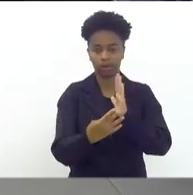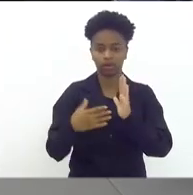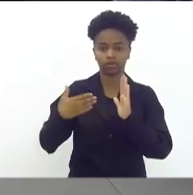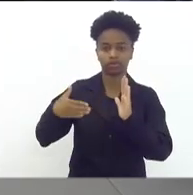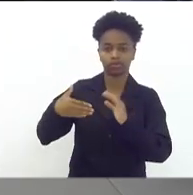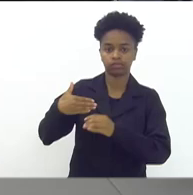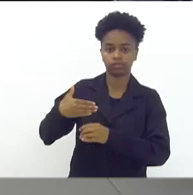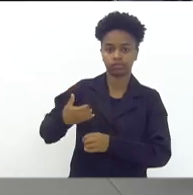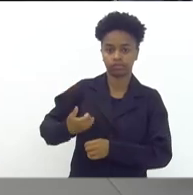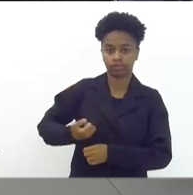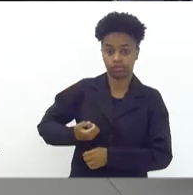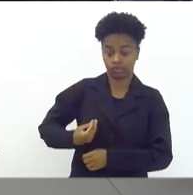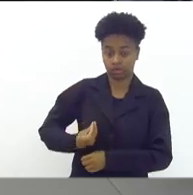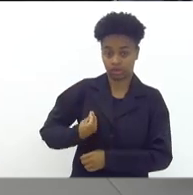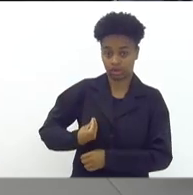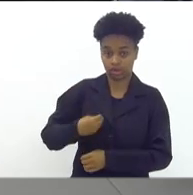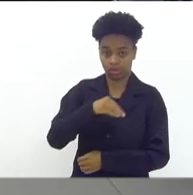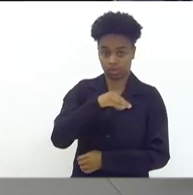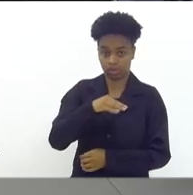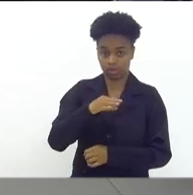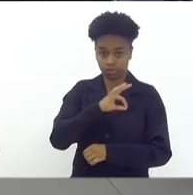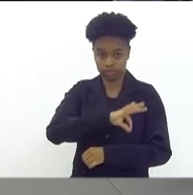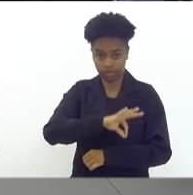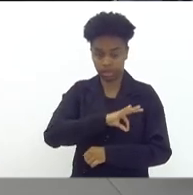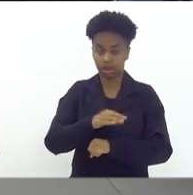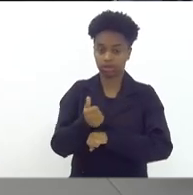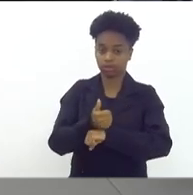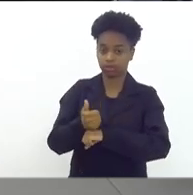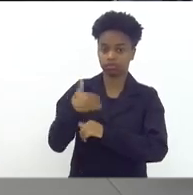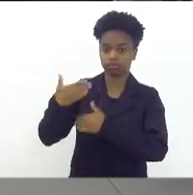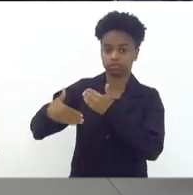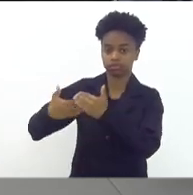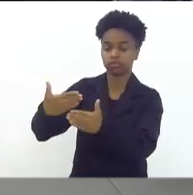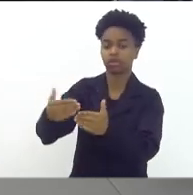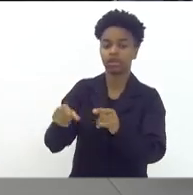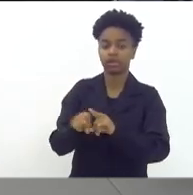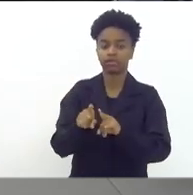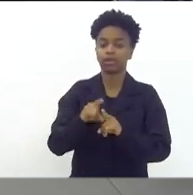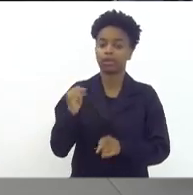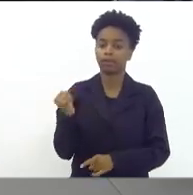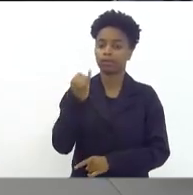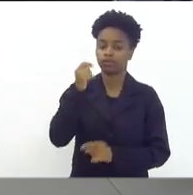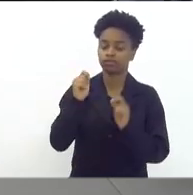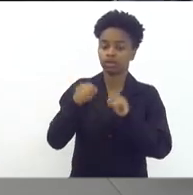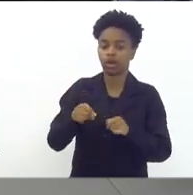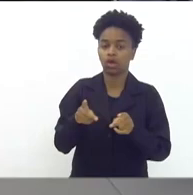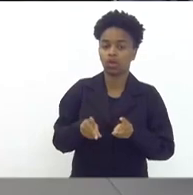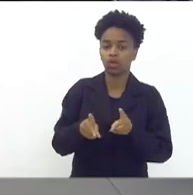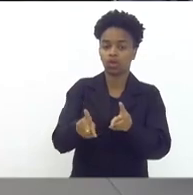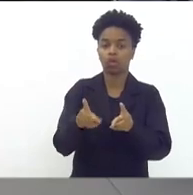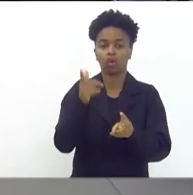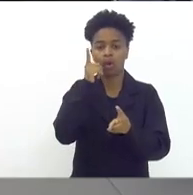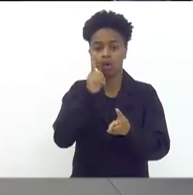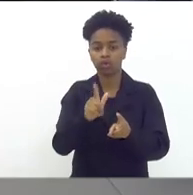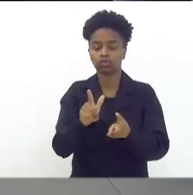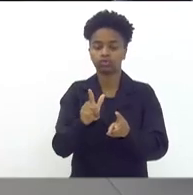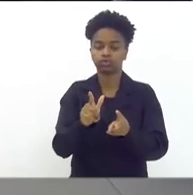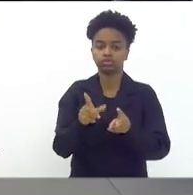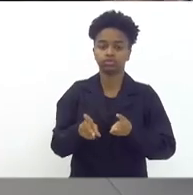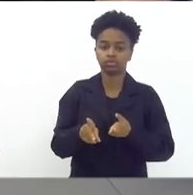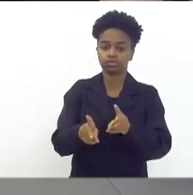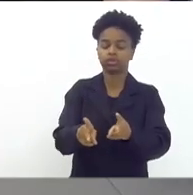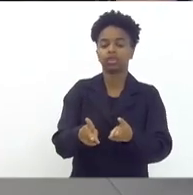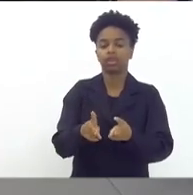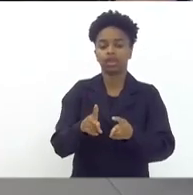da atenção de vossas excelências porque isso aí vai ser importante para segurar esses servidores isso é título de informação